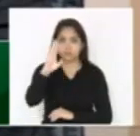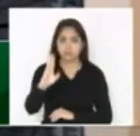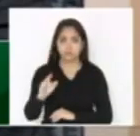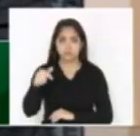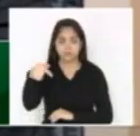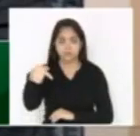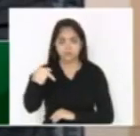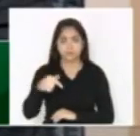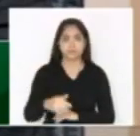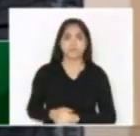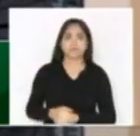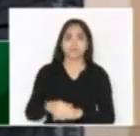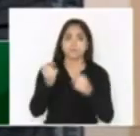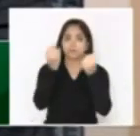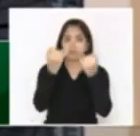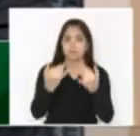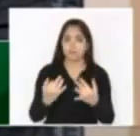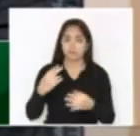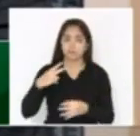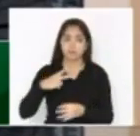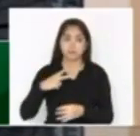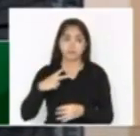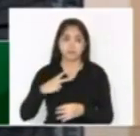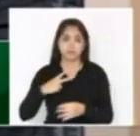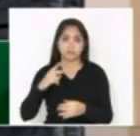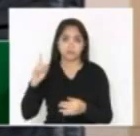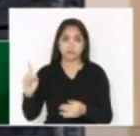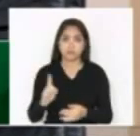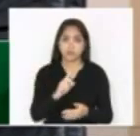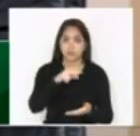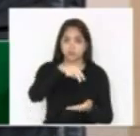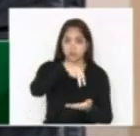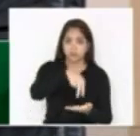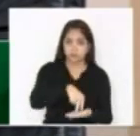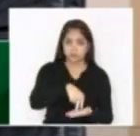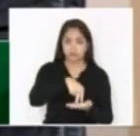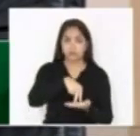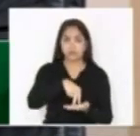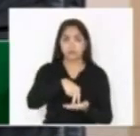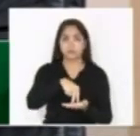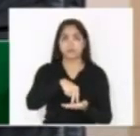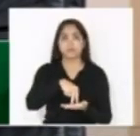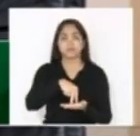470/2017. Explicações pessoais. Fizeram uso da tribuna o